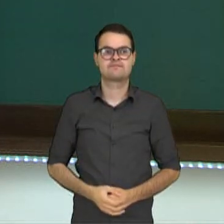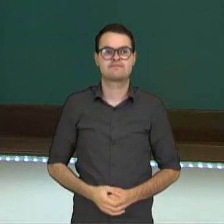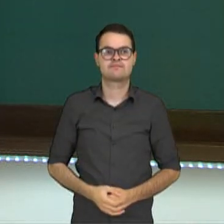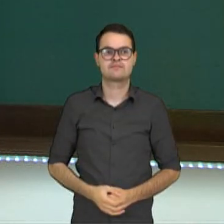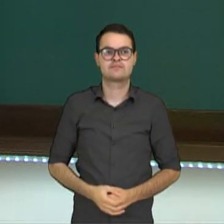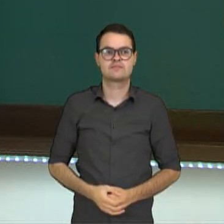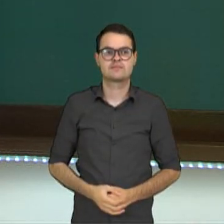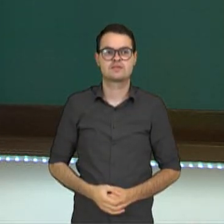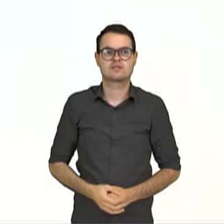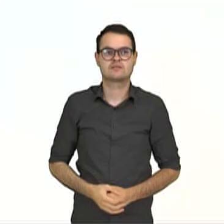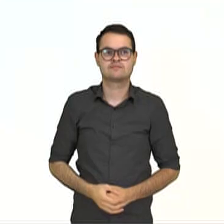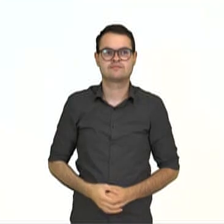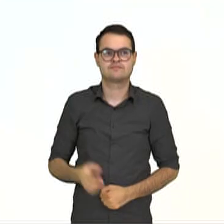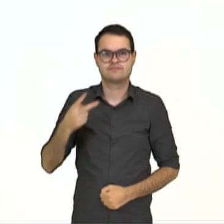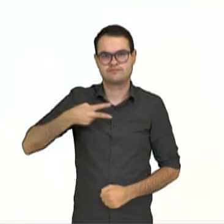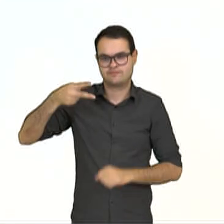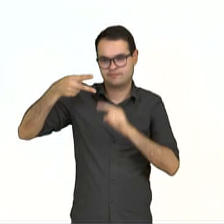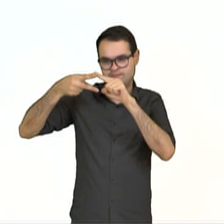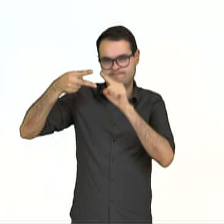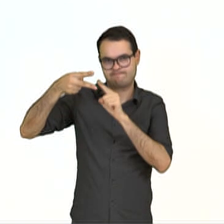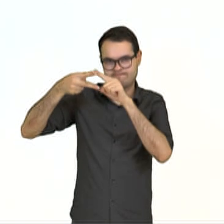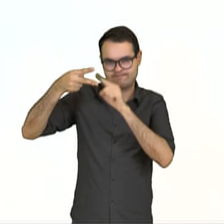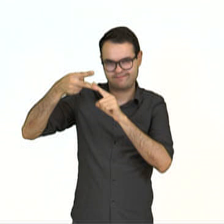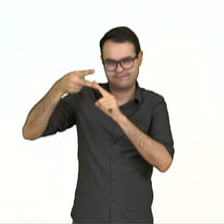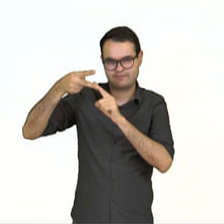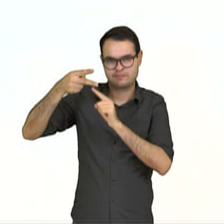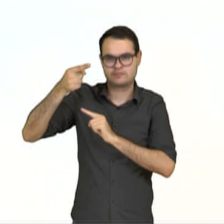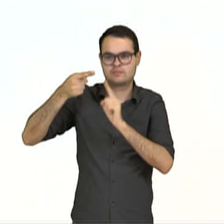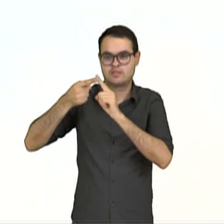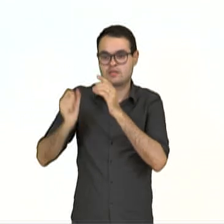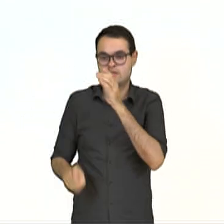Vamos ver aqui, qual que está certa? Foi criada em